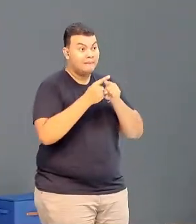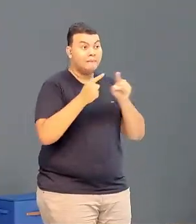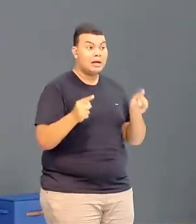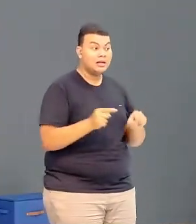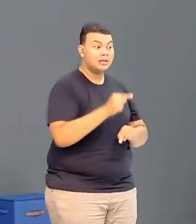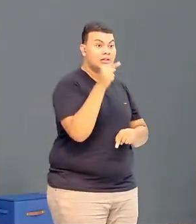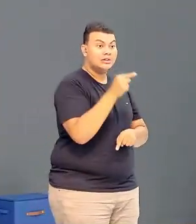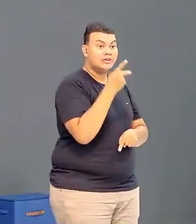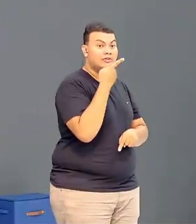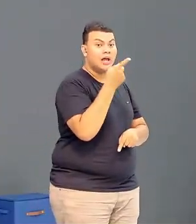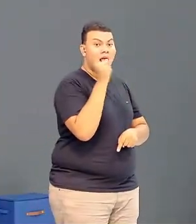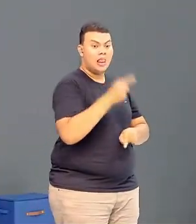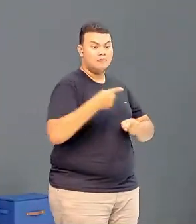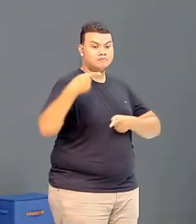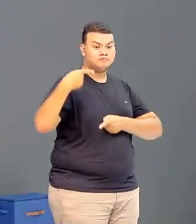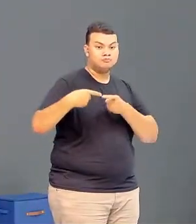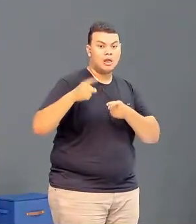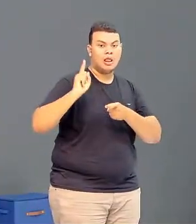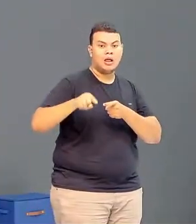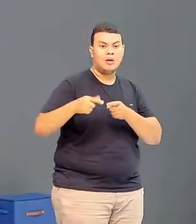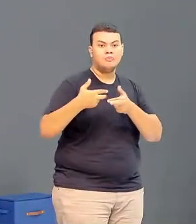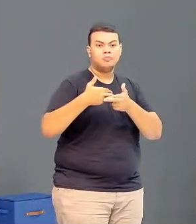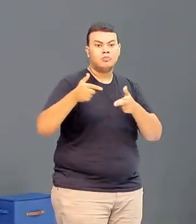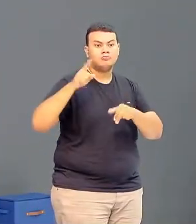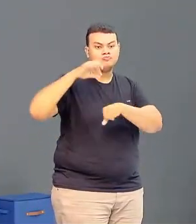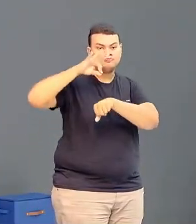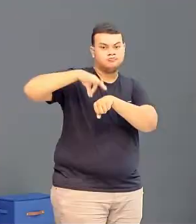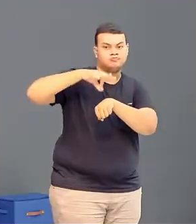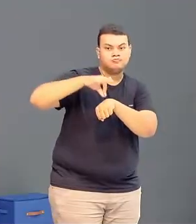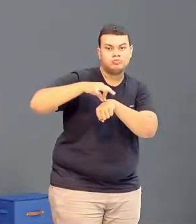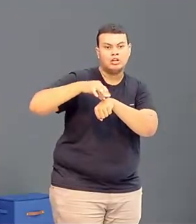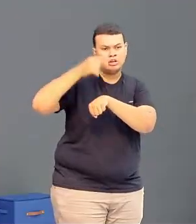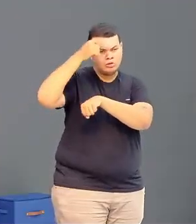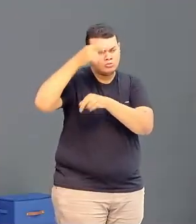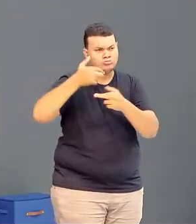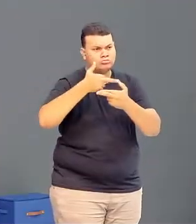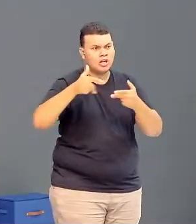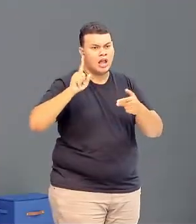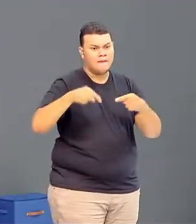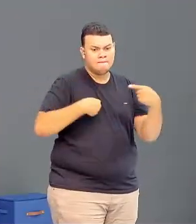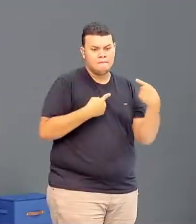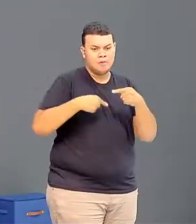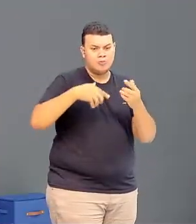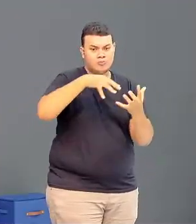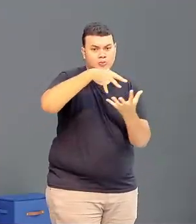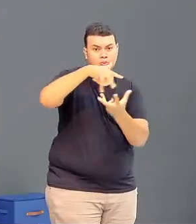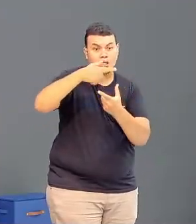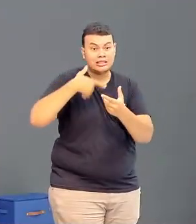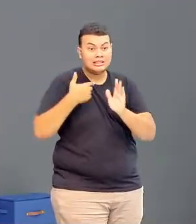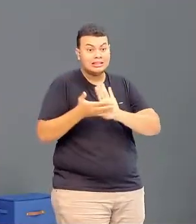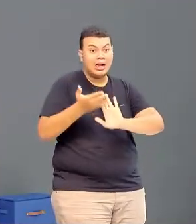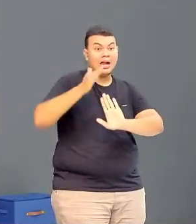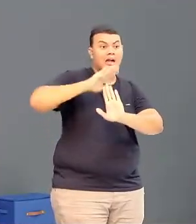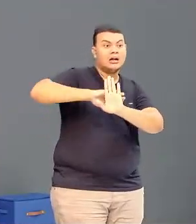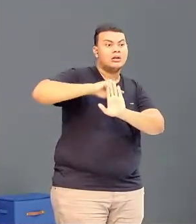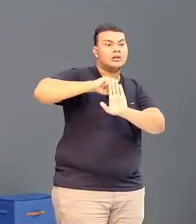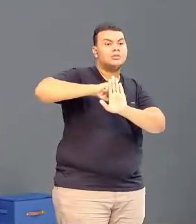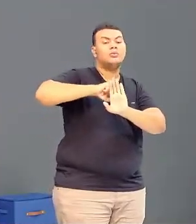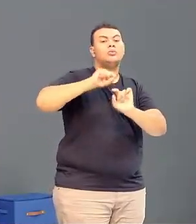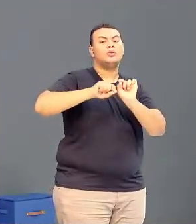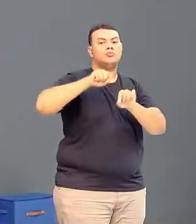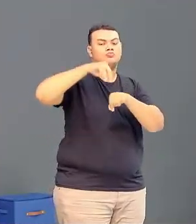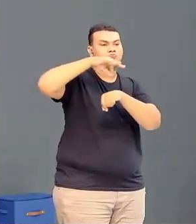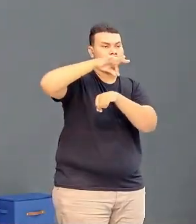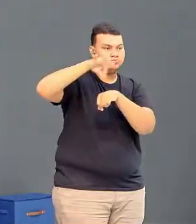palavra diz que é contra principados, potestades, dominadores desse mundo de trevas e contra